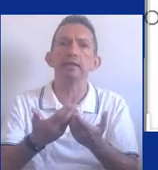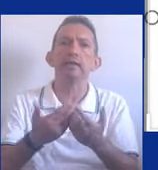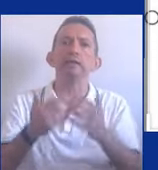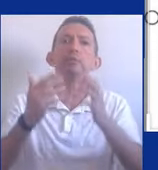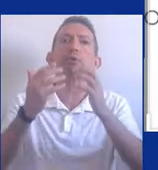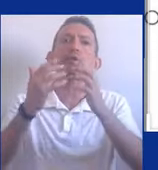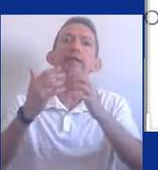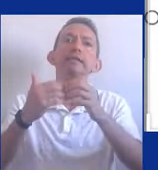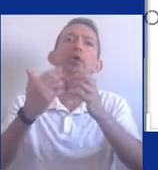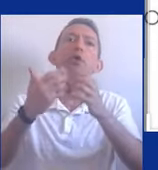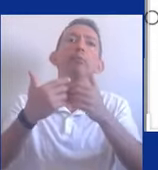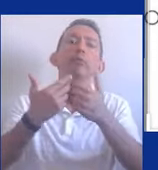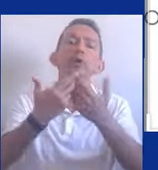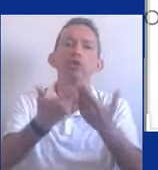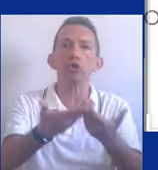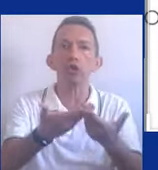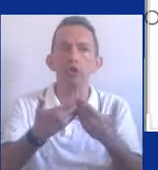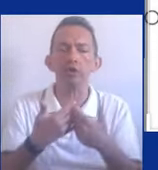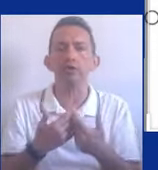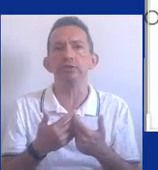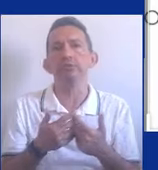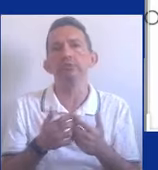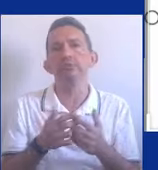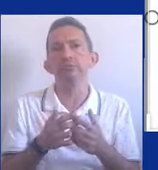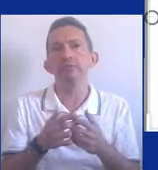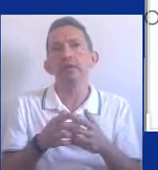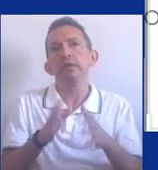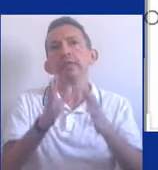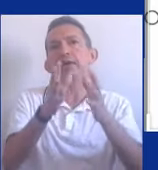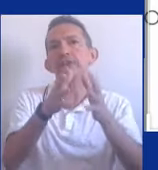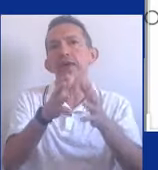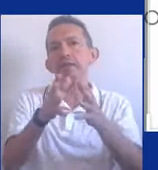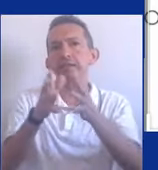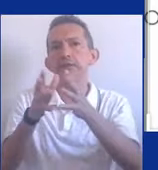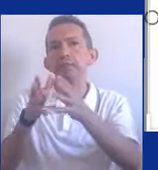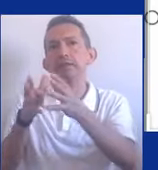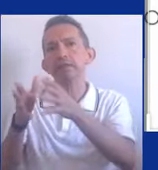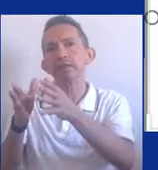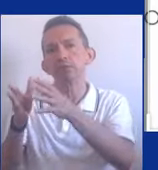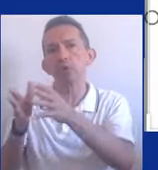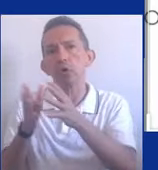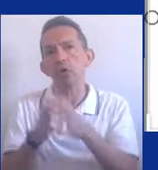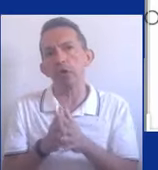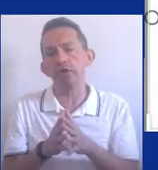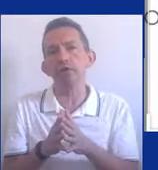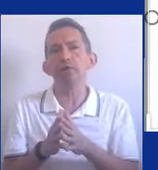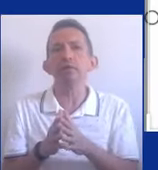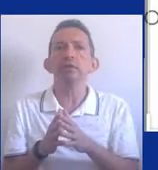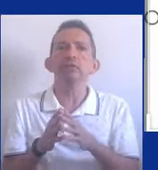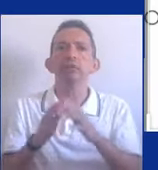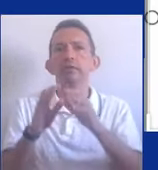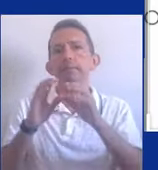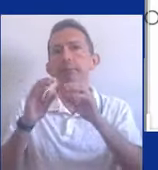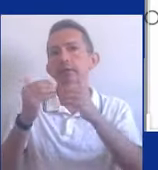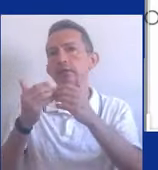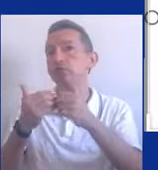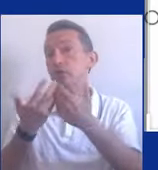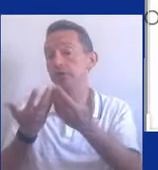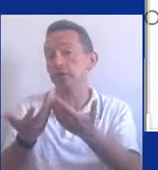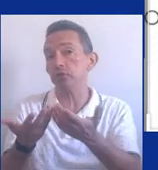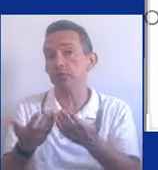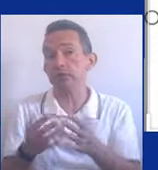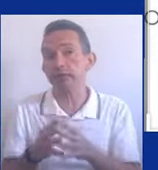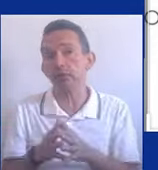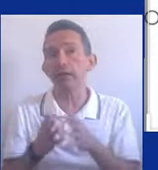proteicas, nas proteínas que compõem este coloide. E a fase dispersante do coloide, você pensa